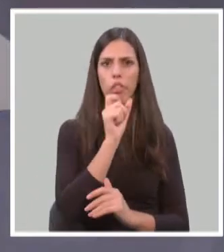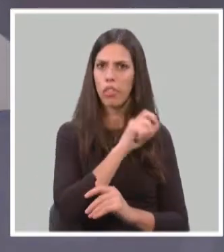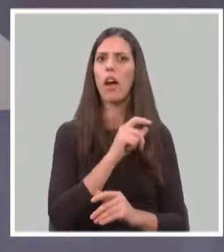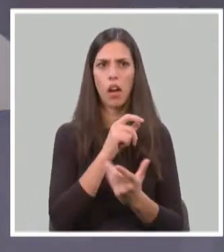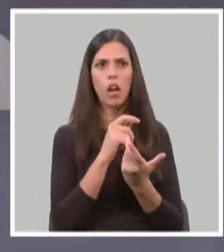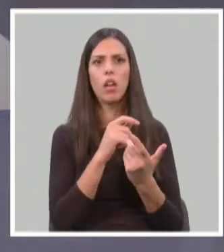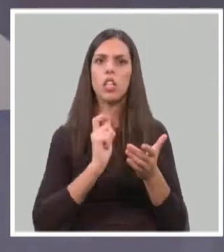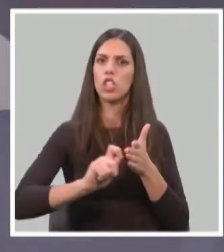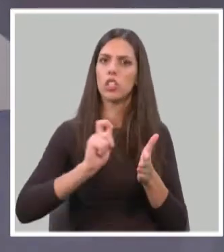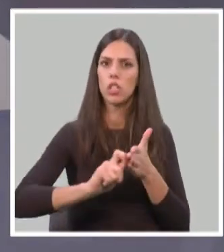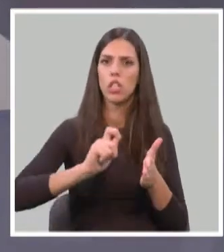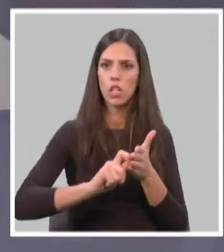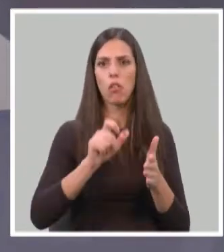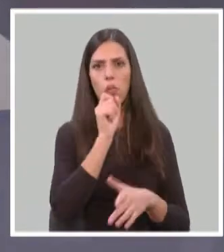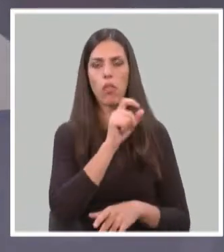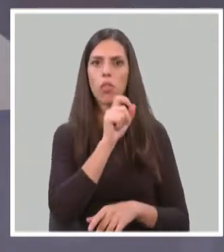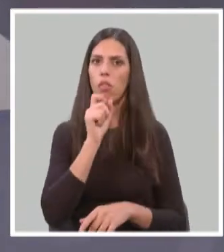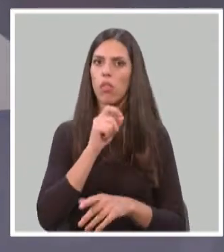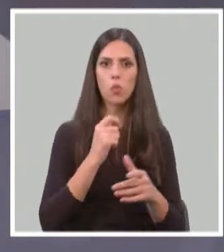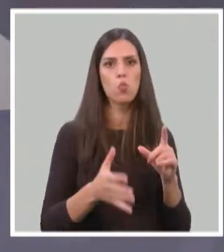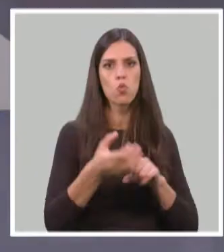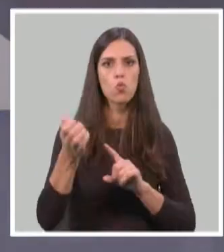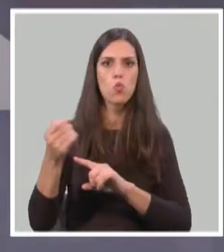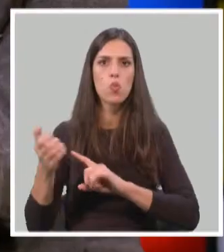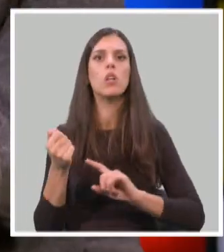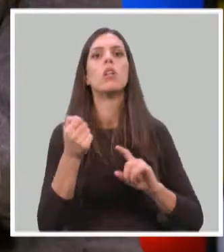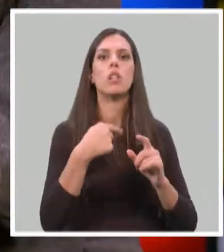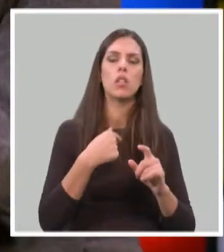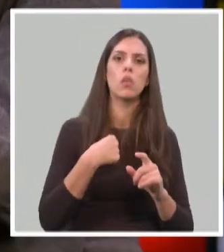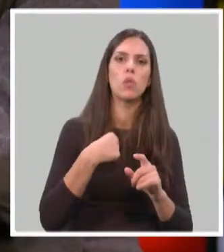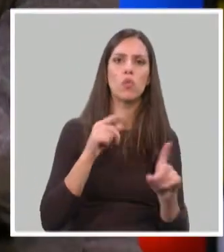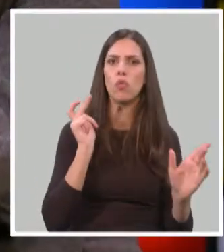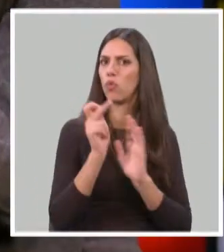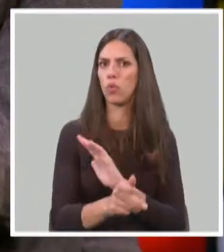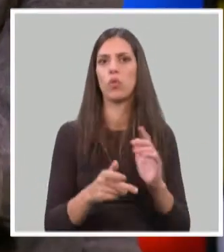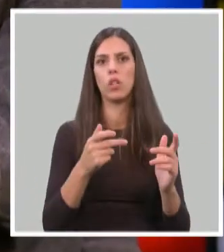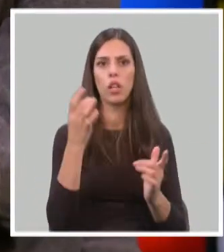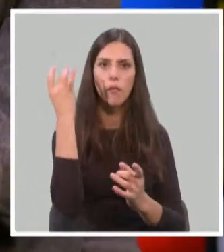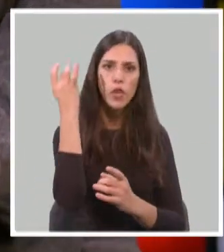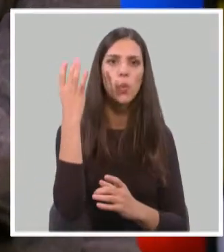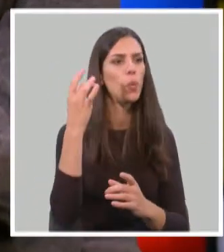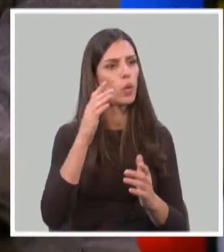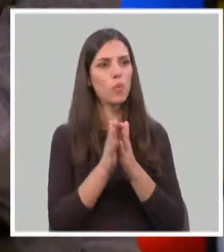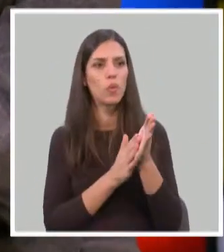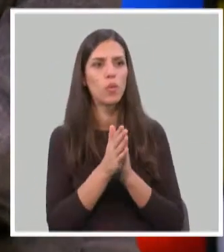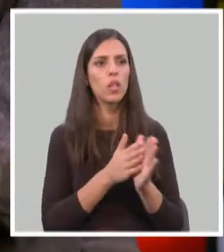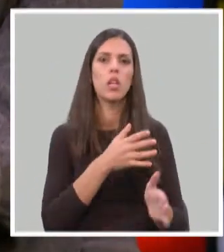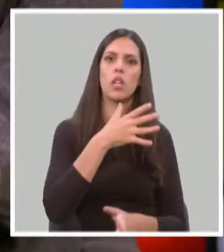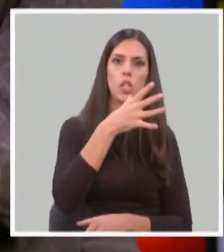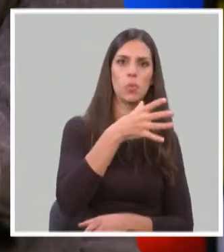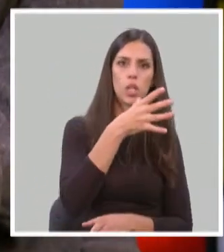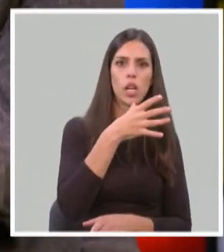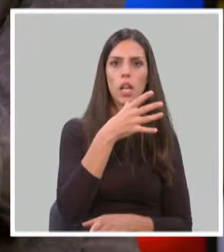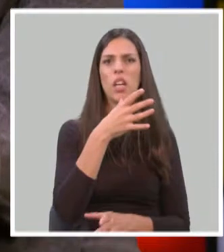safar muito bem a viver da escrita e então fui muito descontraído para aquela aventura, expliquei que não